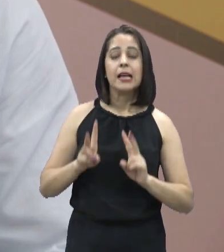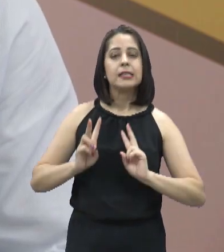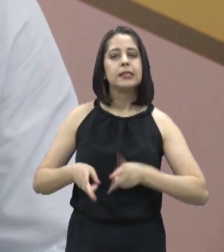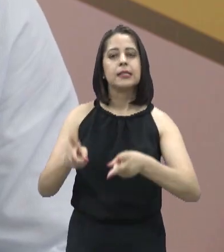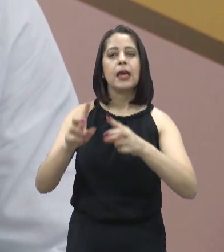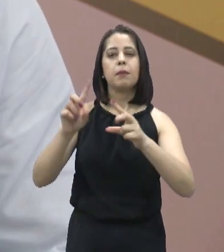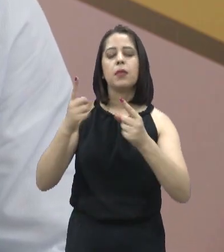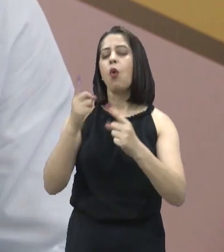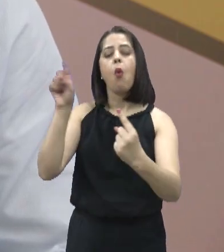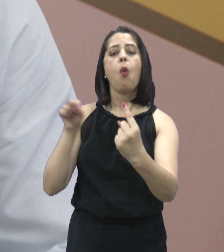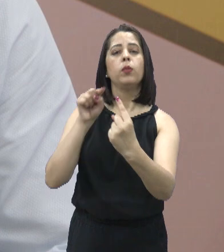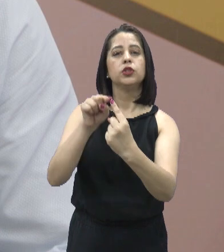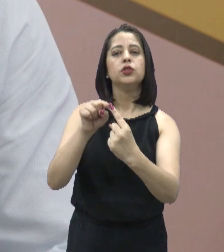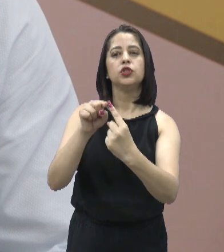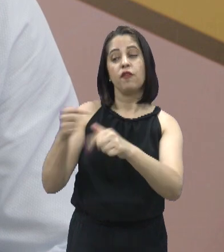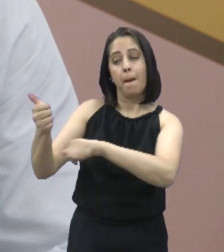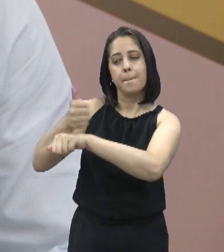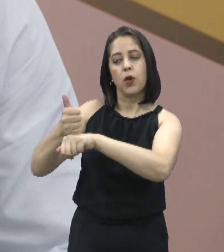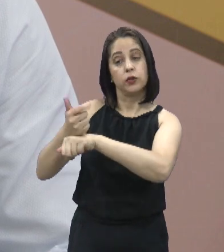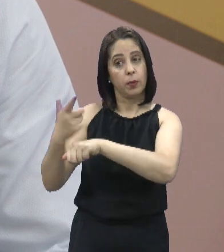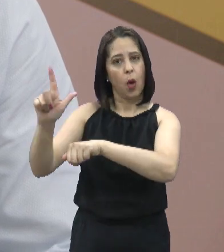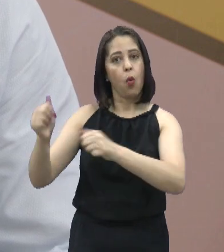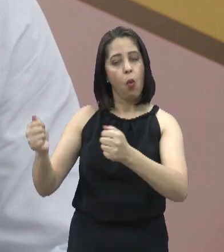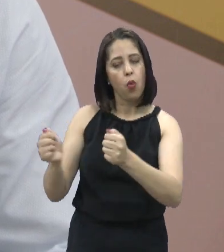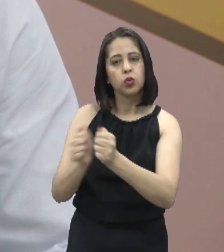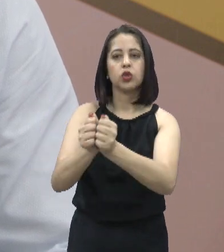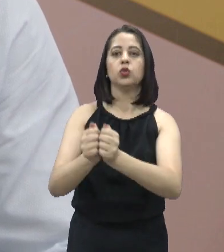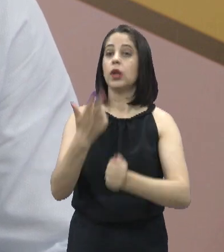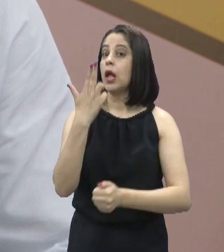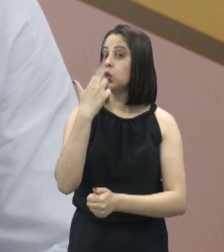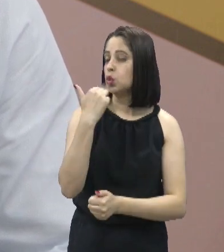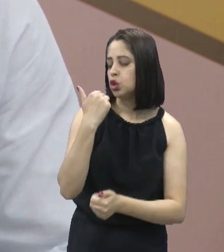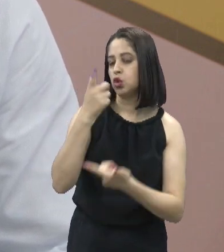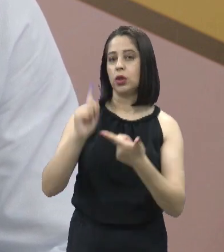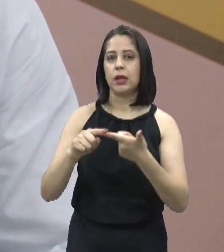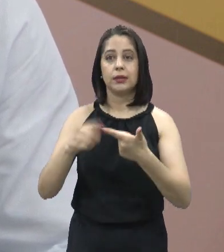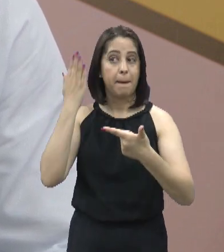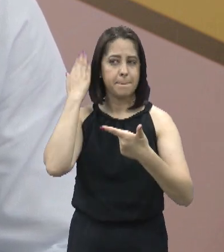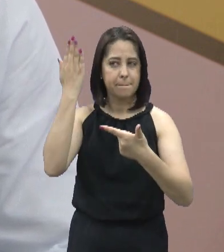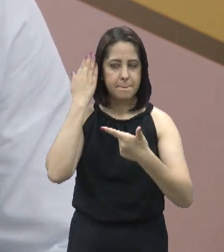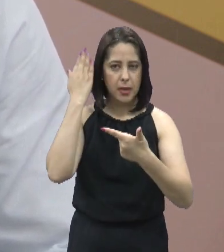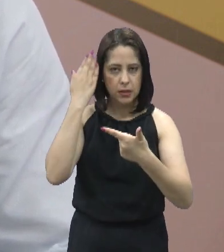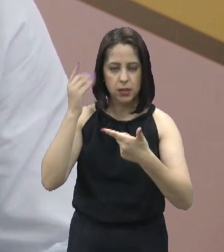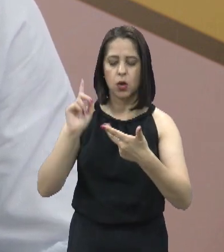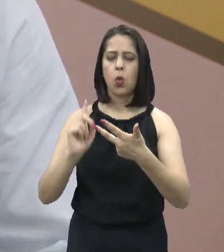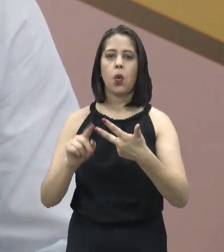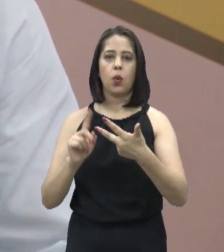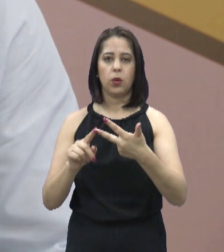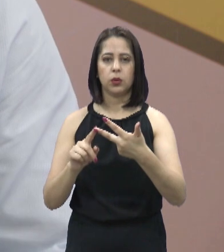equipe multidisciplinar. Então, a gente conta com a nutricionista, que é muito importante, psicologia é muito